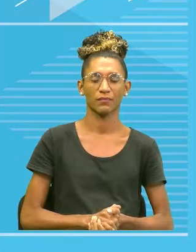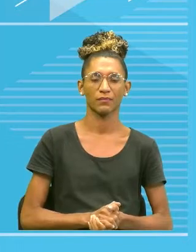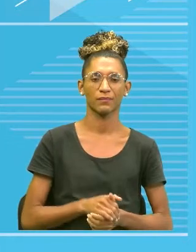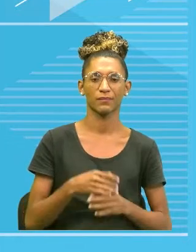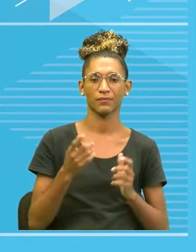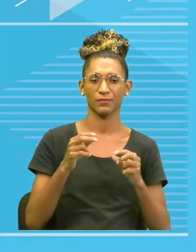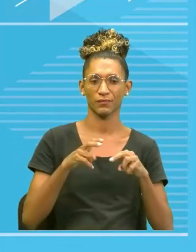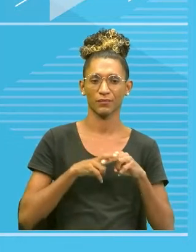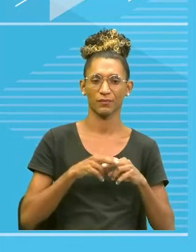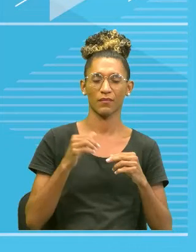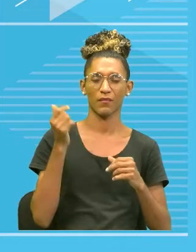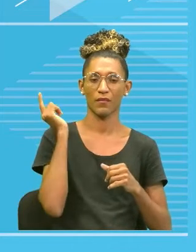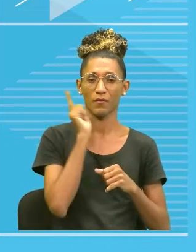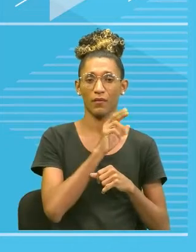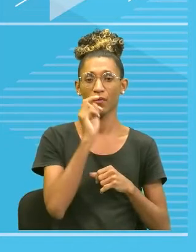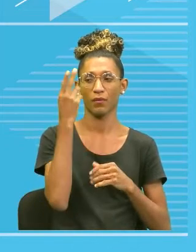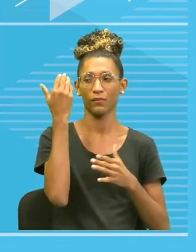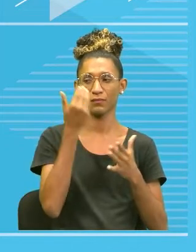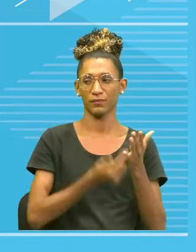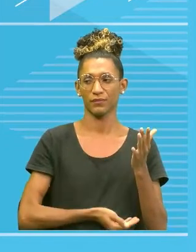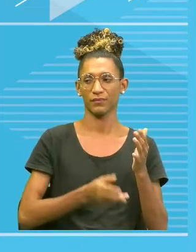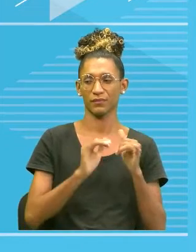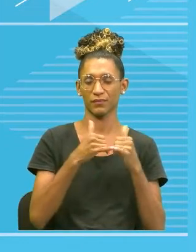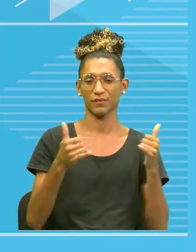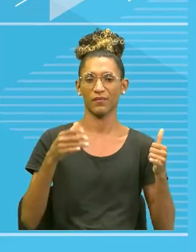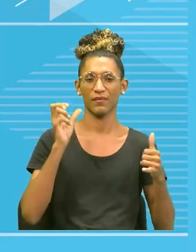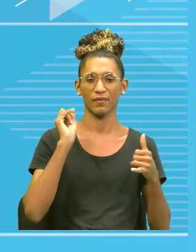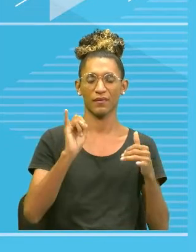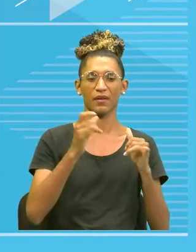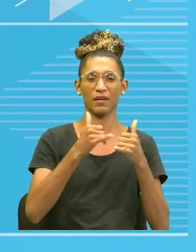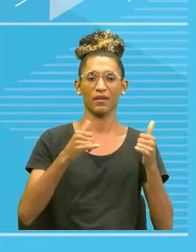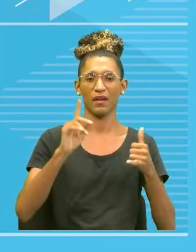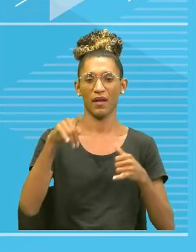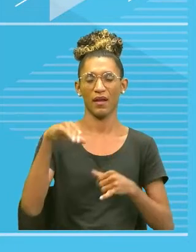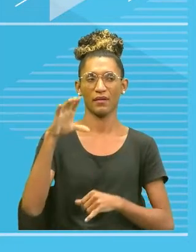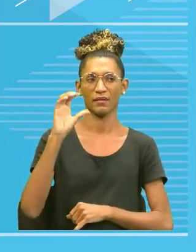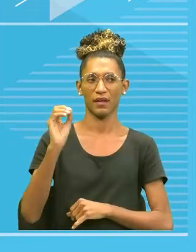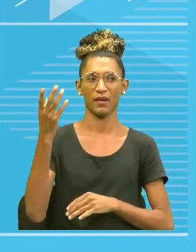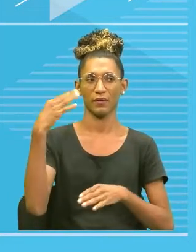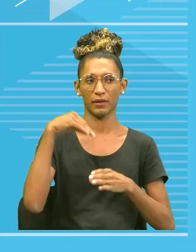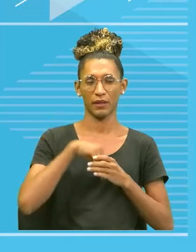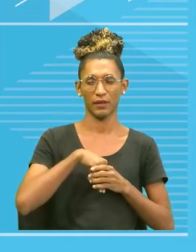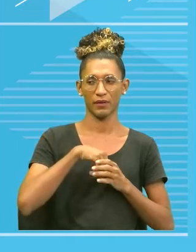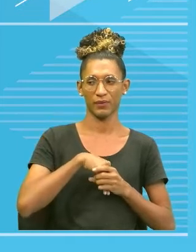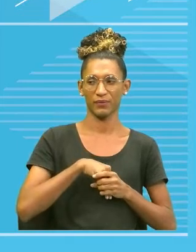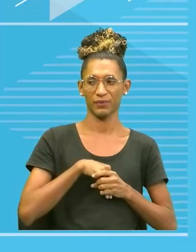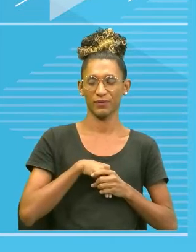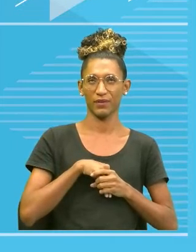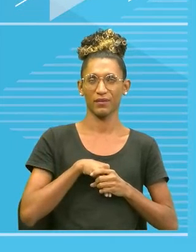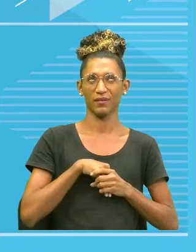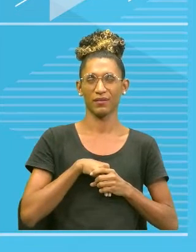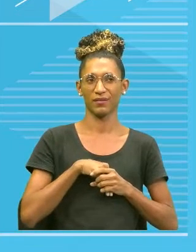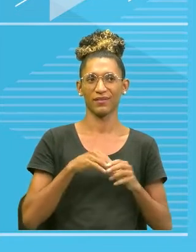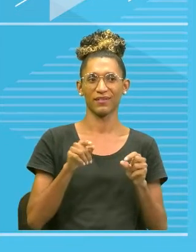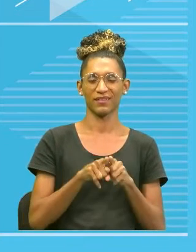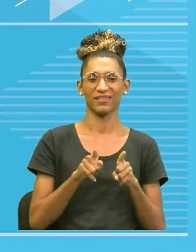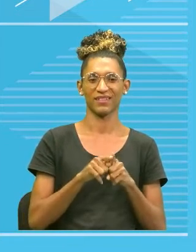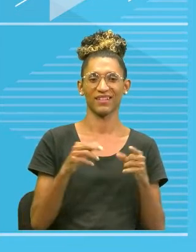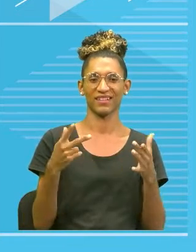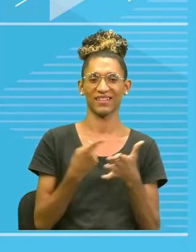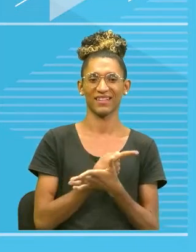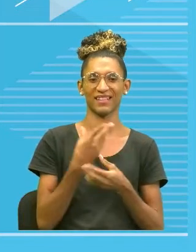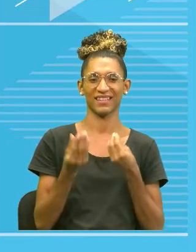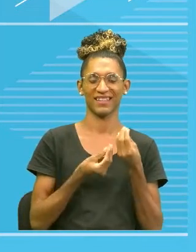perca energia interna do sistema. Se a energia é zero, se a energia interna vale zero, então, como é que fica